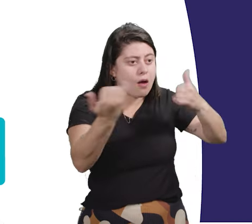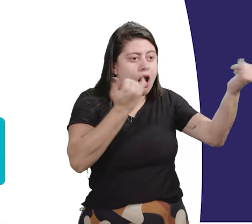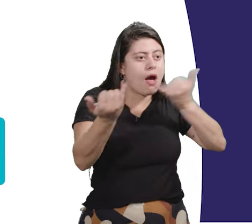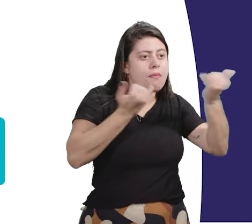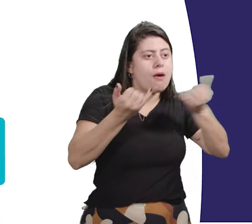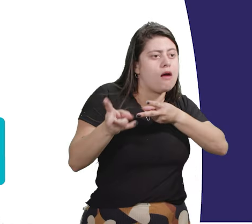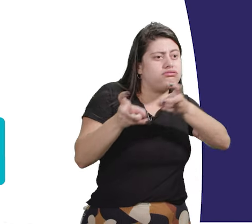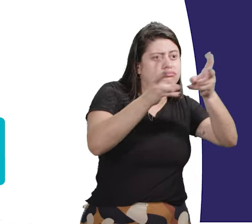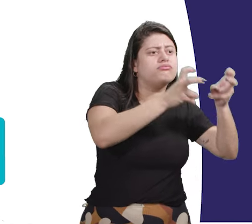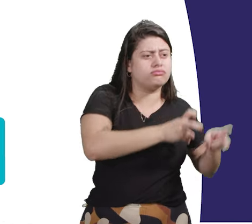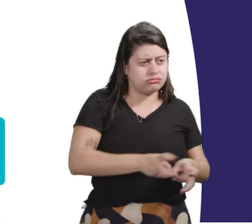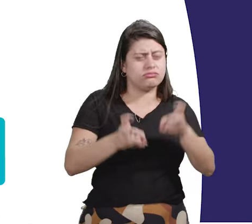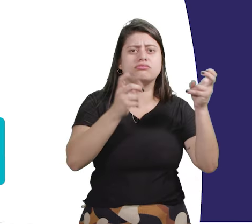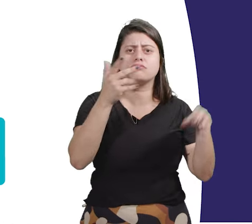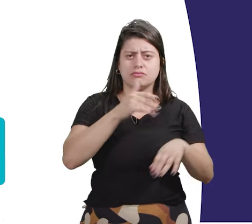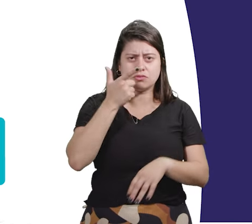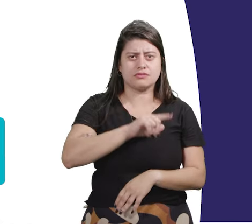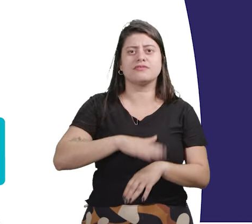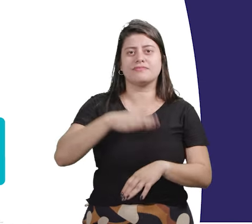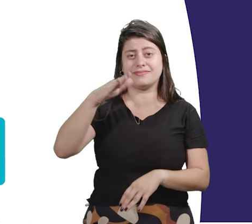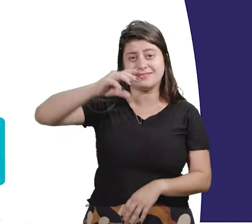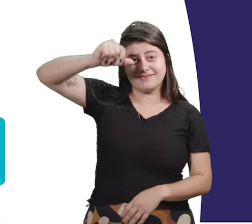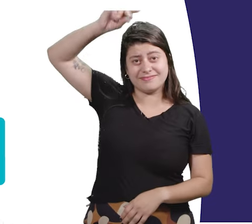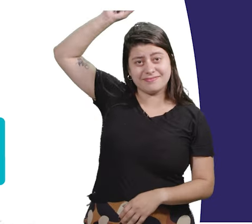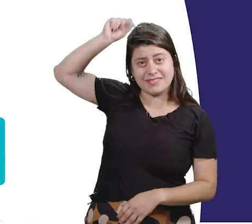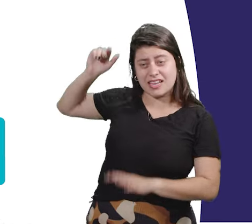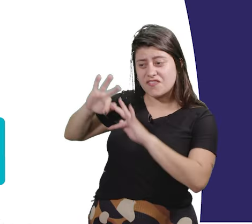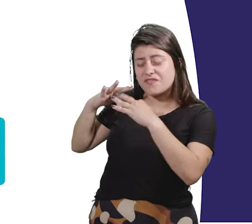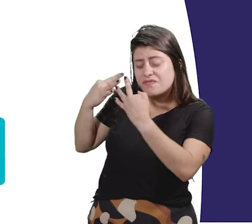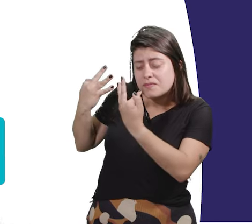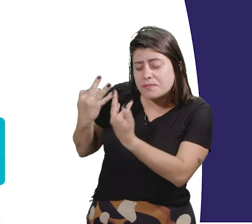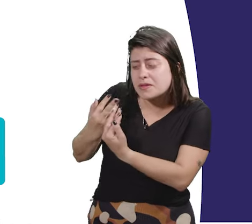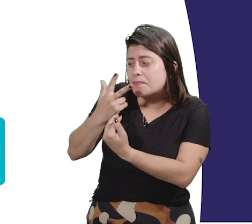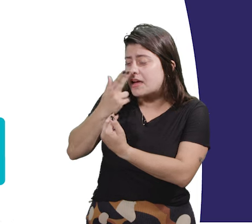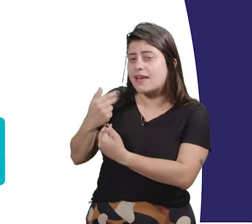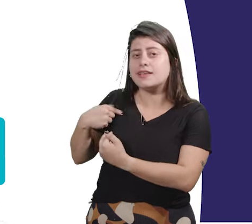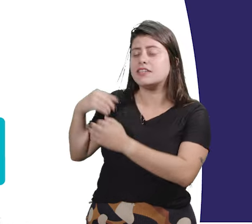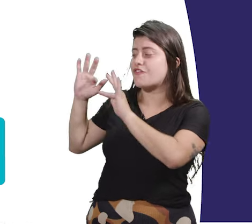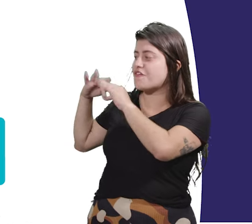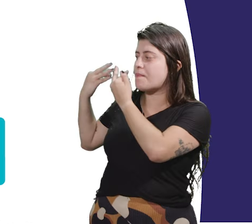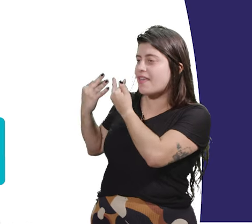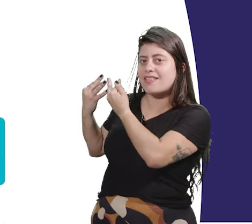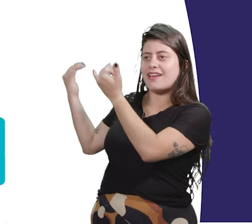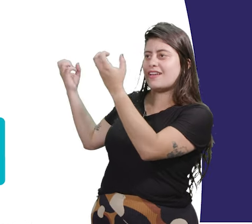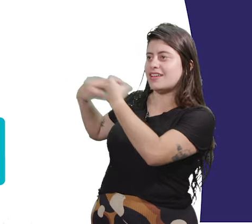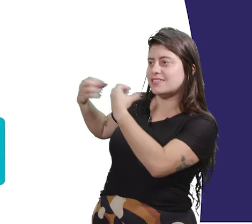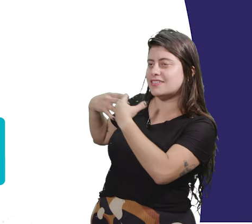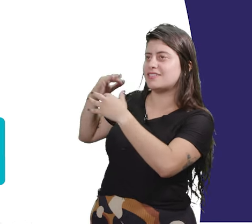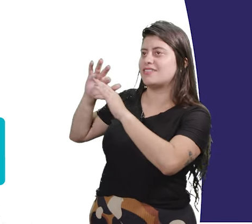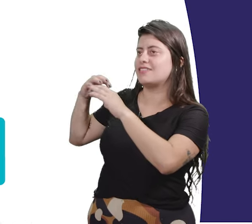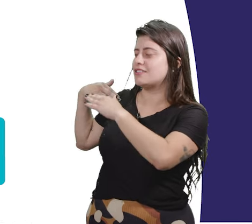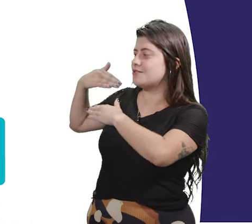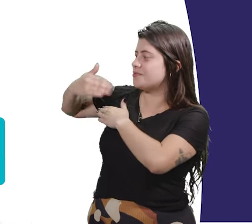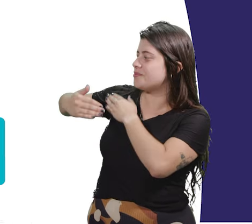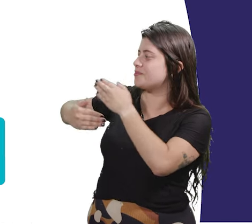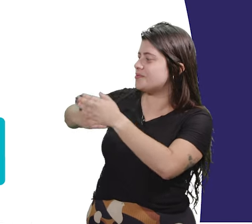um tempo atrás, as famílias elas se apegavam muito ao que era repassado, né, de gerações anteriores, no formato